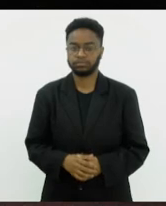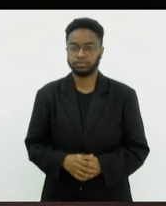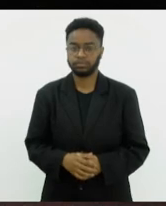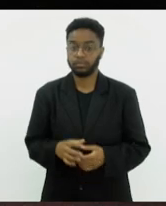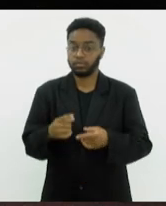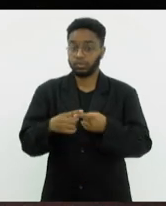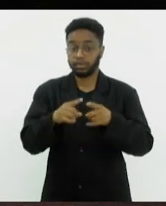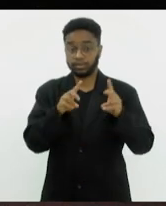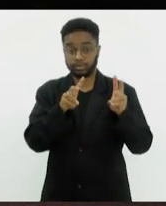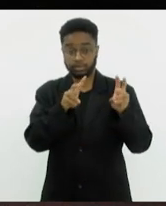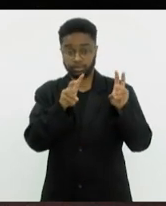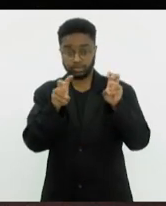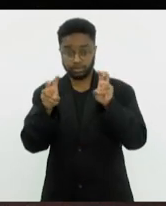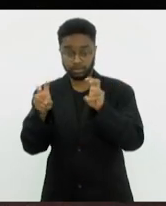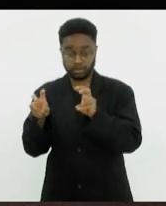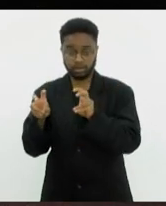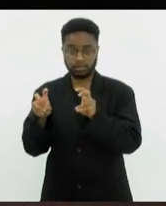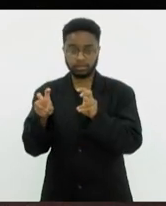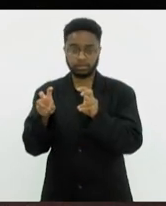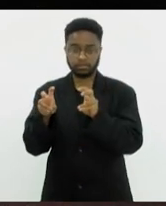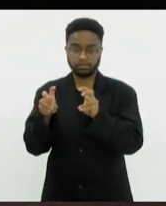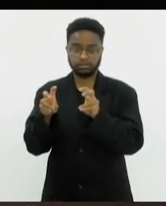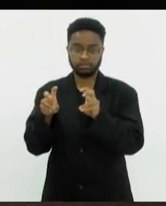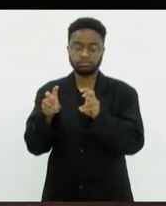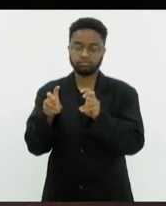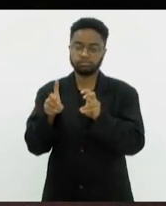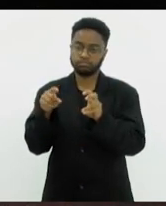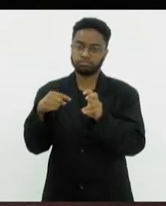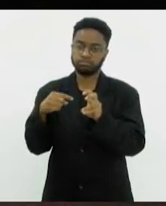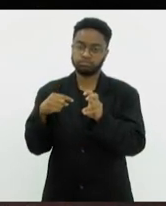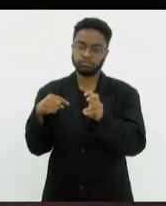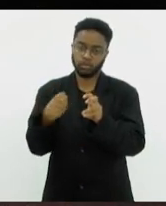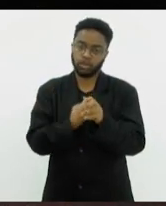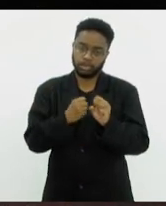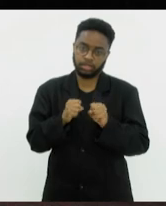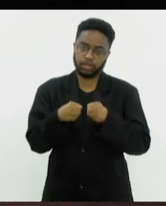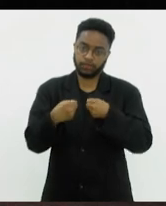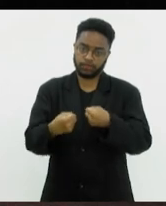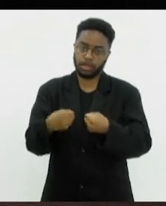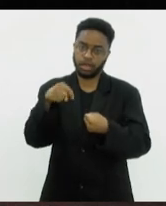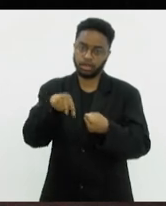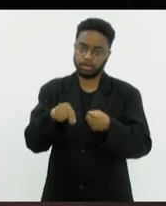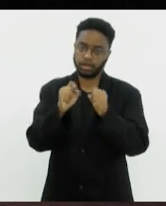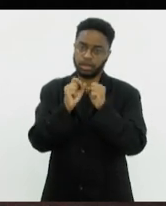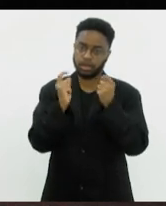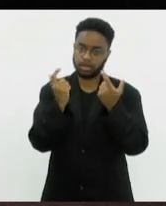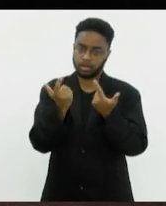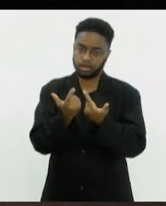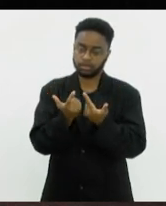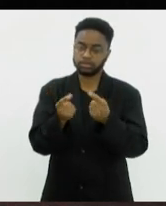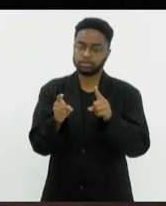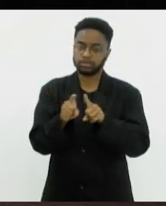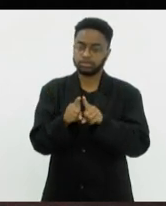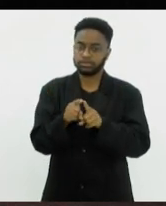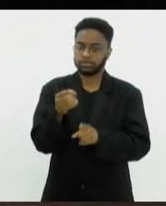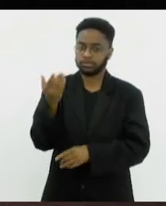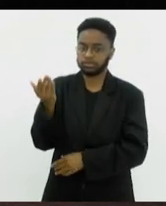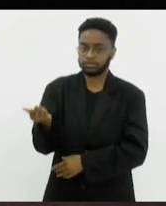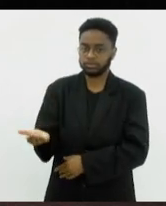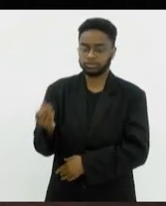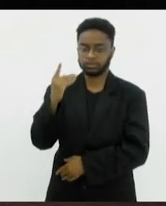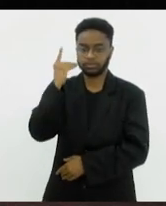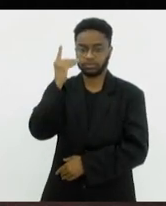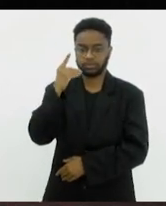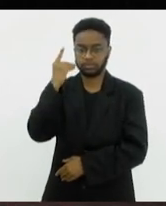aliás, que é muito bem aqui defendido no Parlamento pelo nosso companheiro